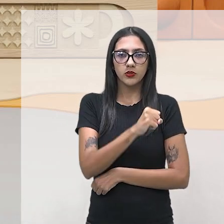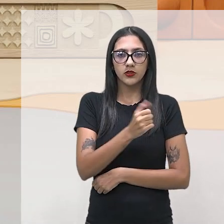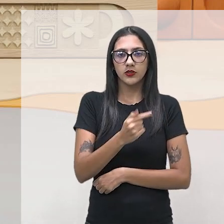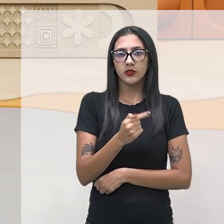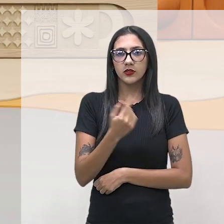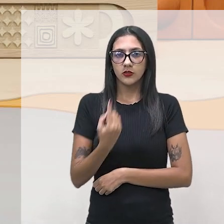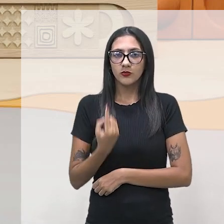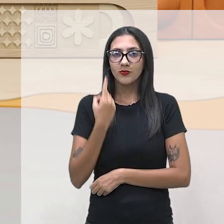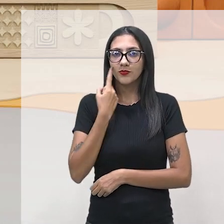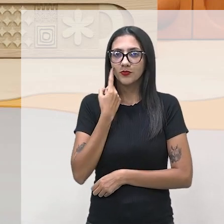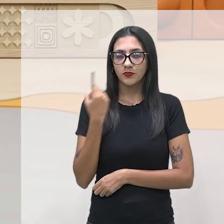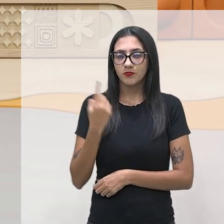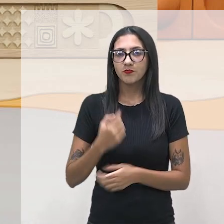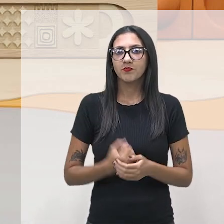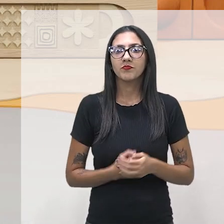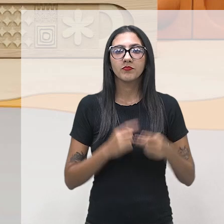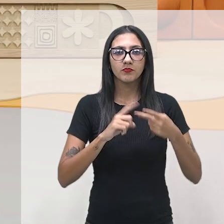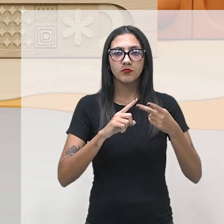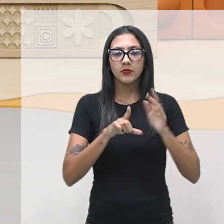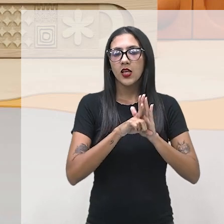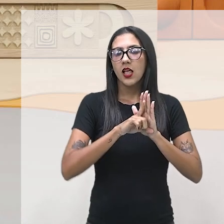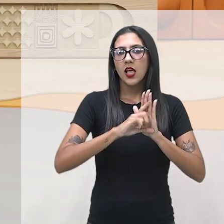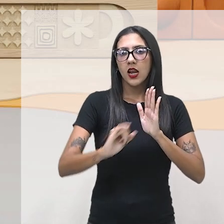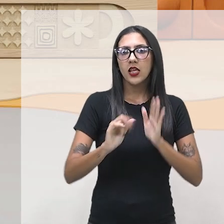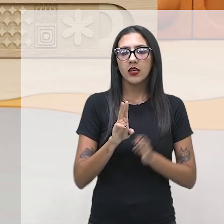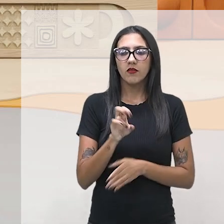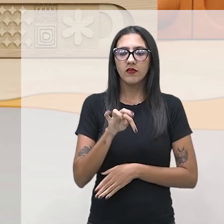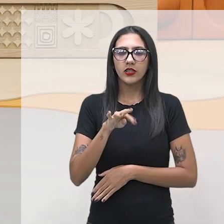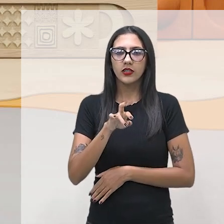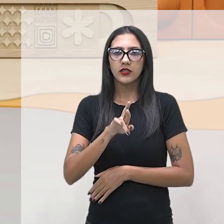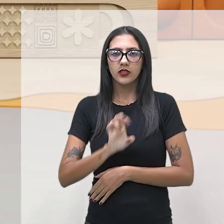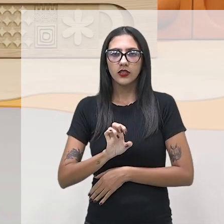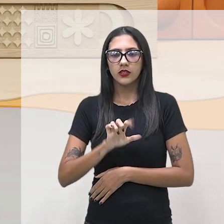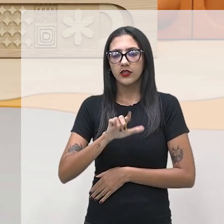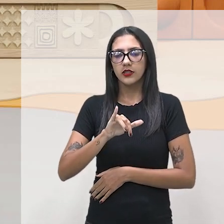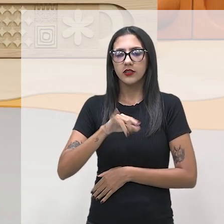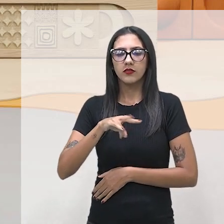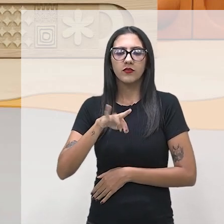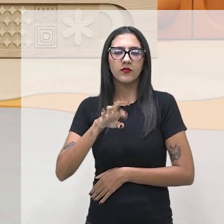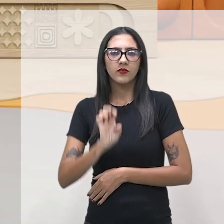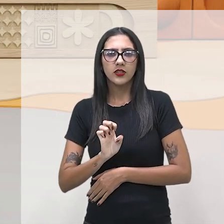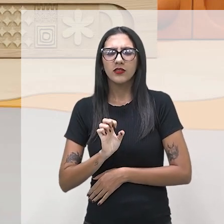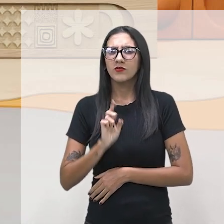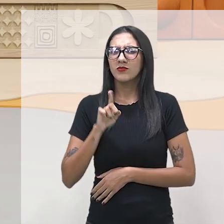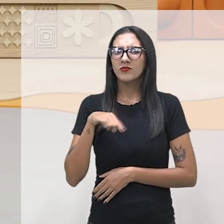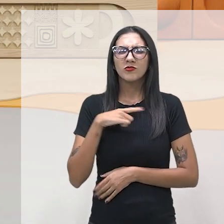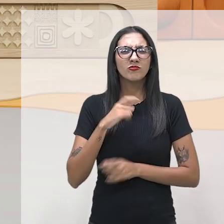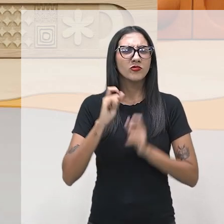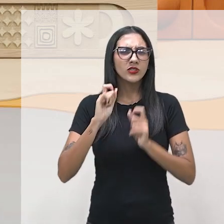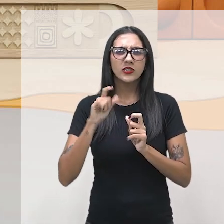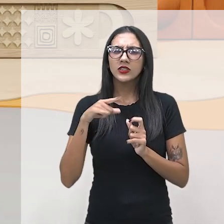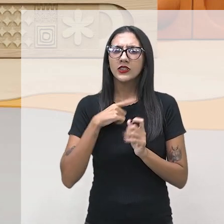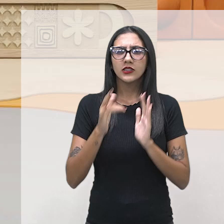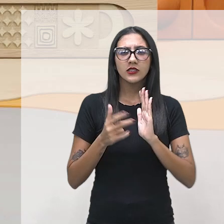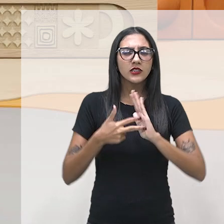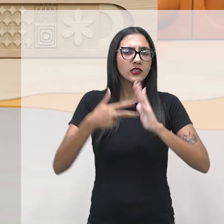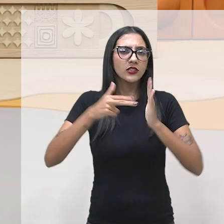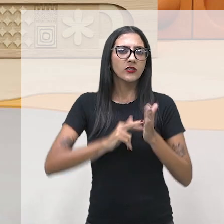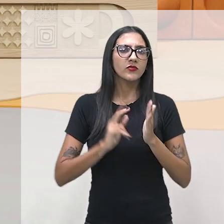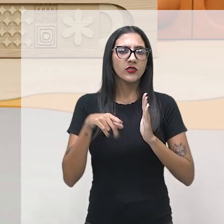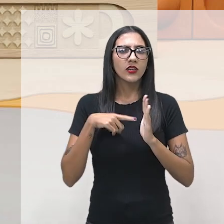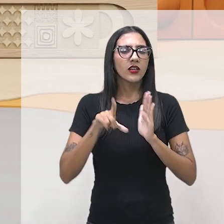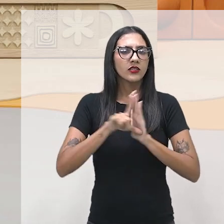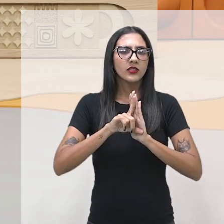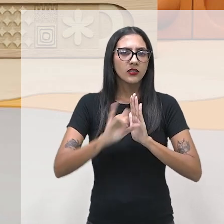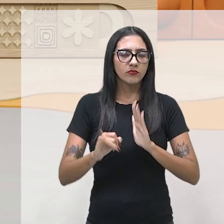1871. Tá aqui, galera. A Lei do Ventre Livre. Professor, em que consistia essa Lei do Ventre Livre?